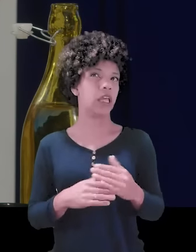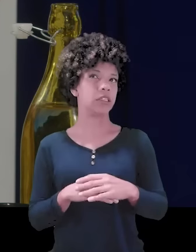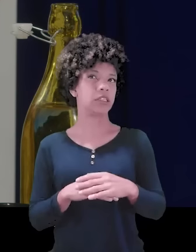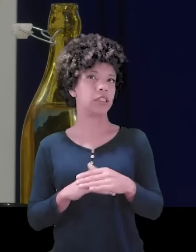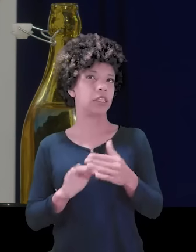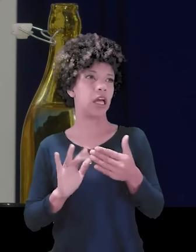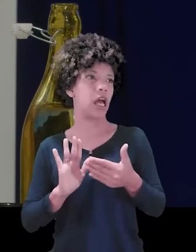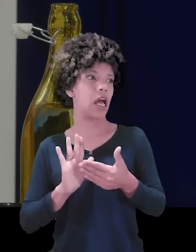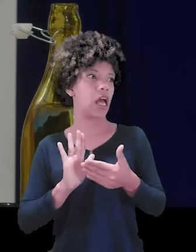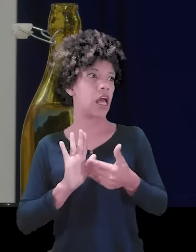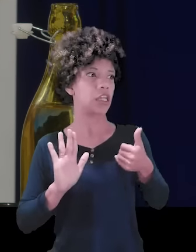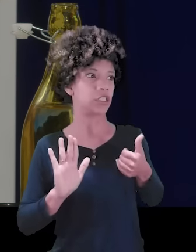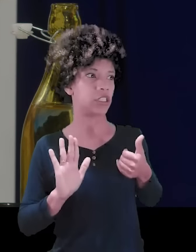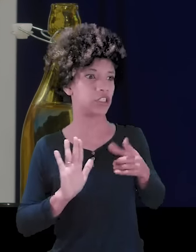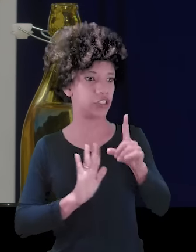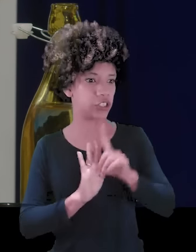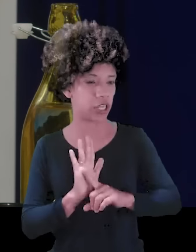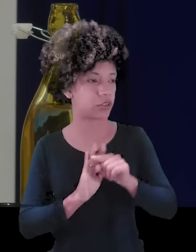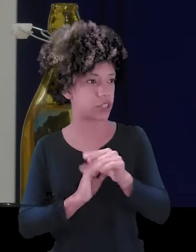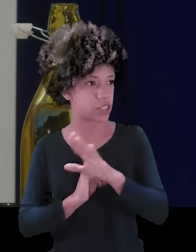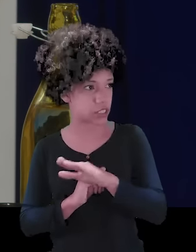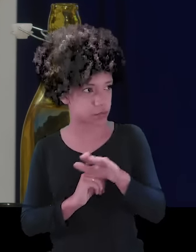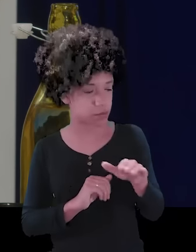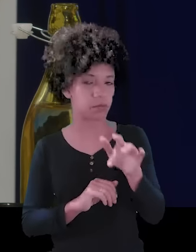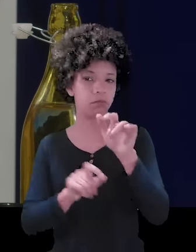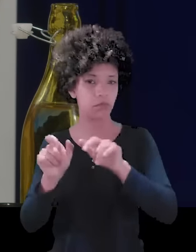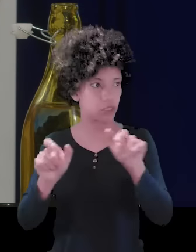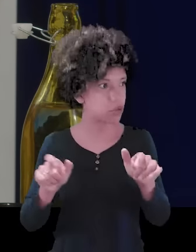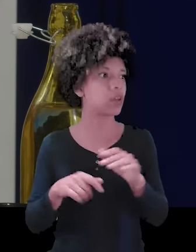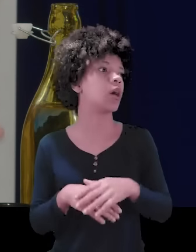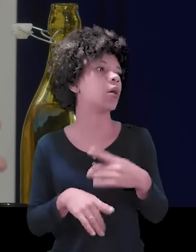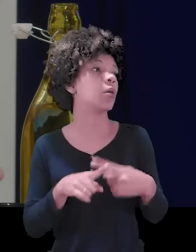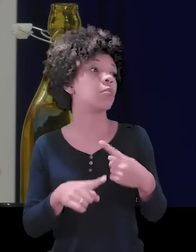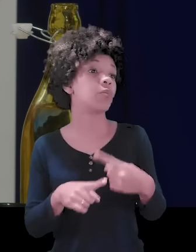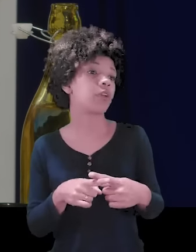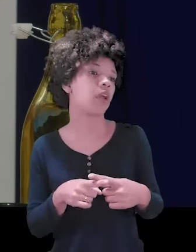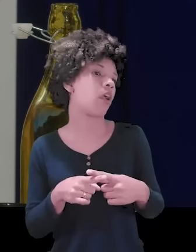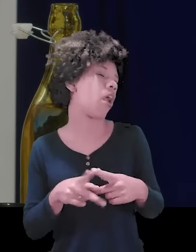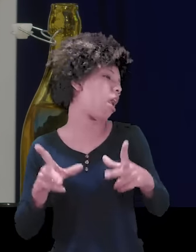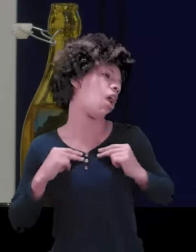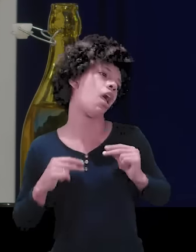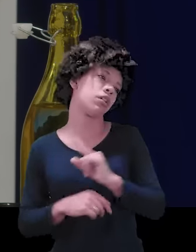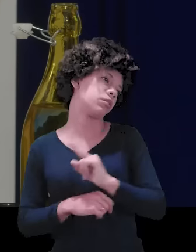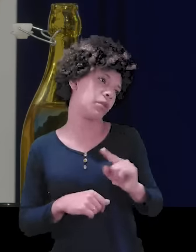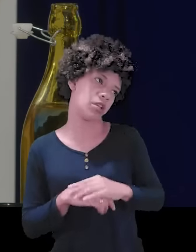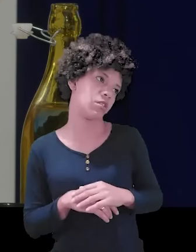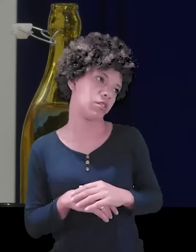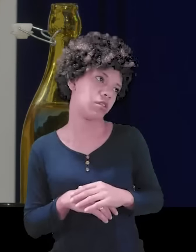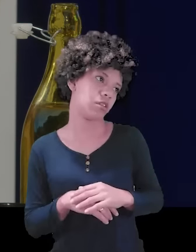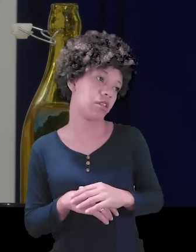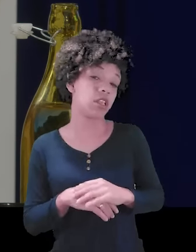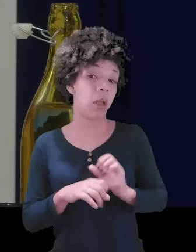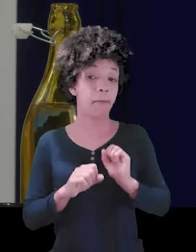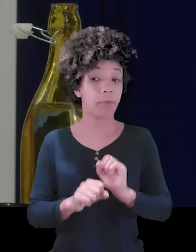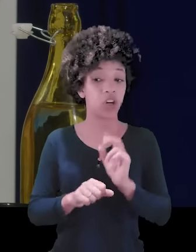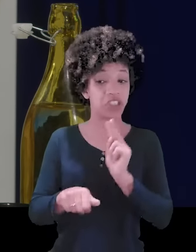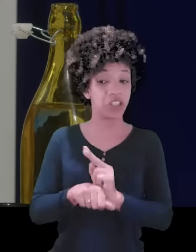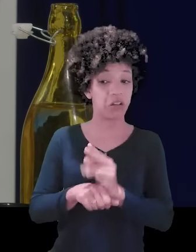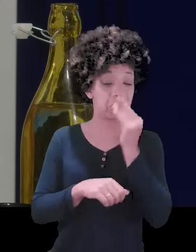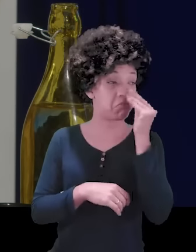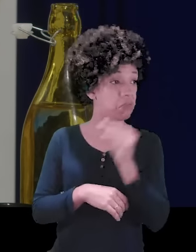retirada da dignidade da dessas pessoas porque em tese maus não merecem paz você pode tratar igual lixo